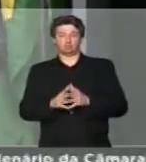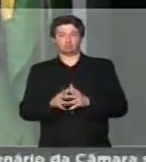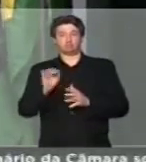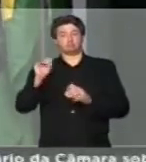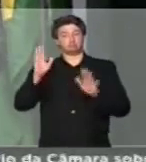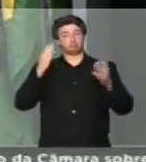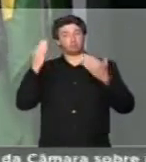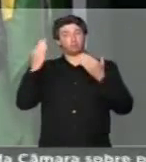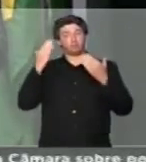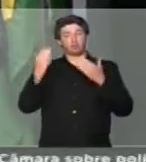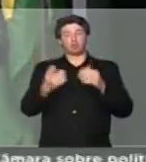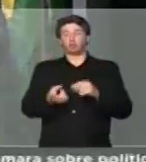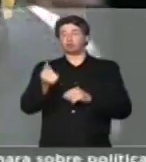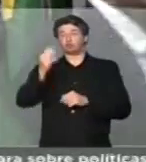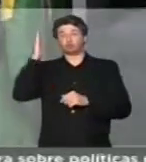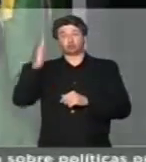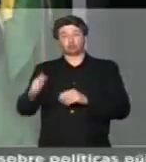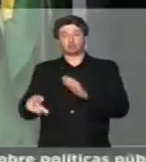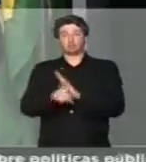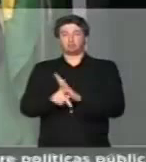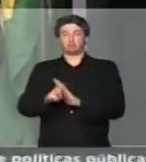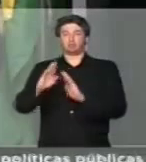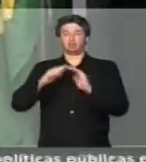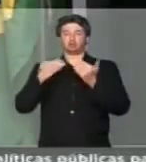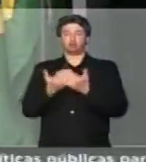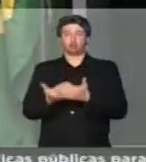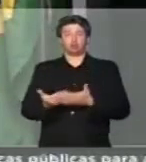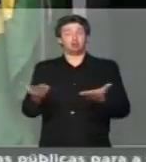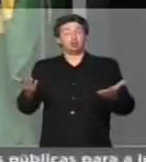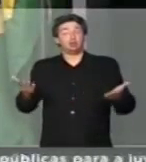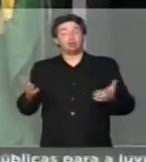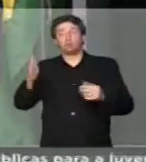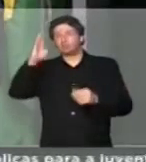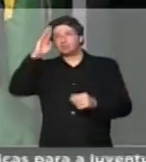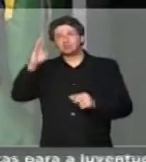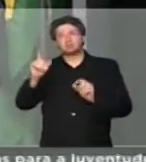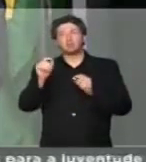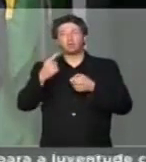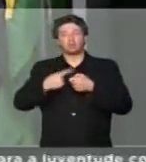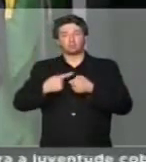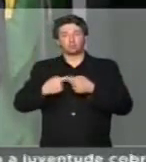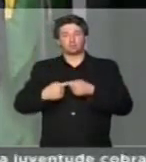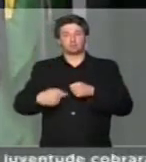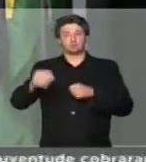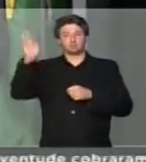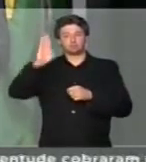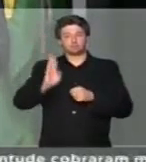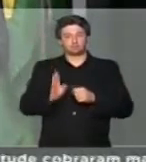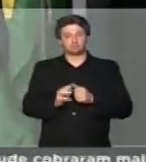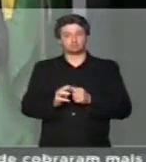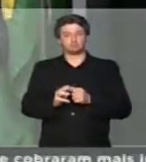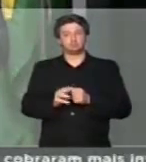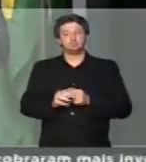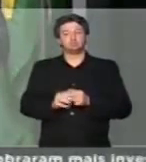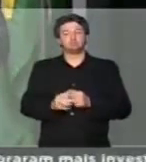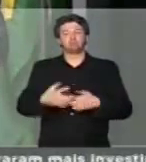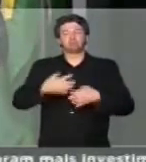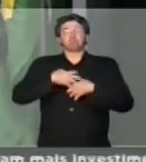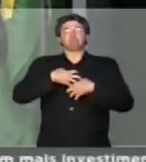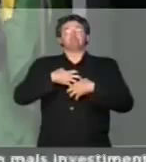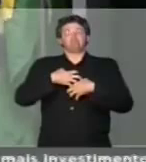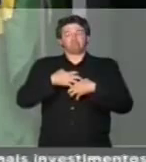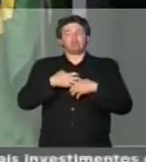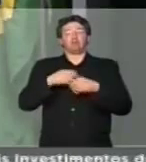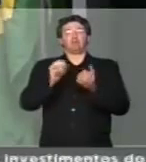relação ao dinheiro direto na escola. Ou seja, sobretudo os municípios brasileiros sentindo a falta